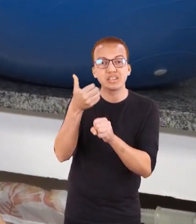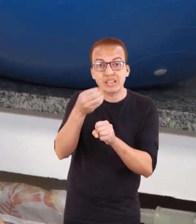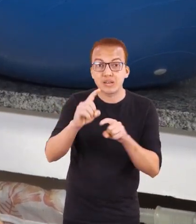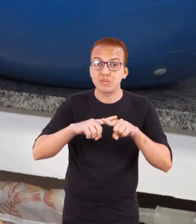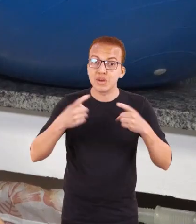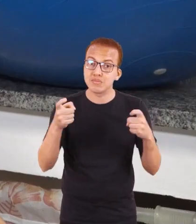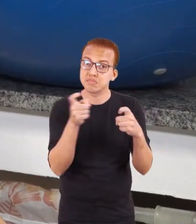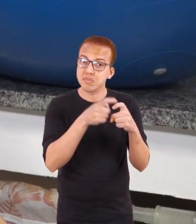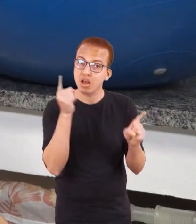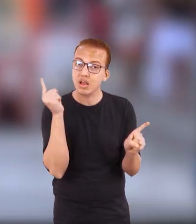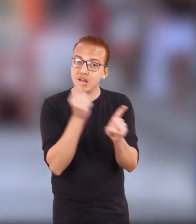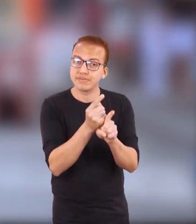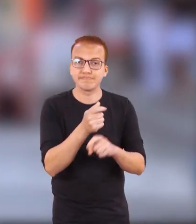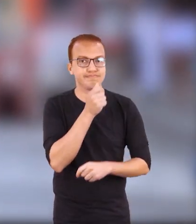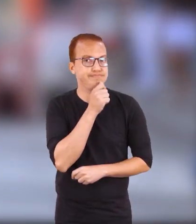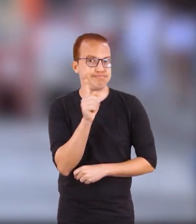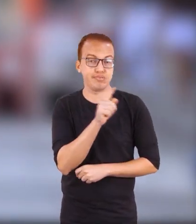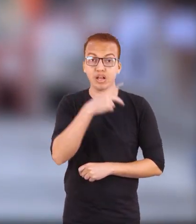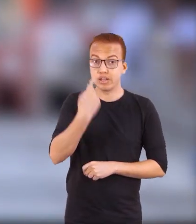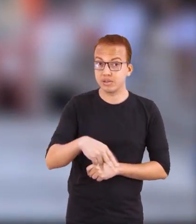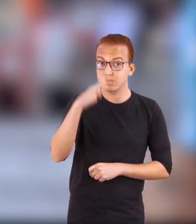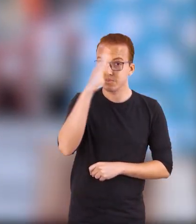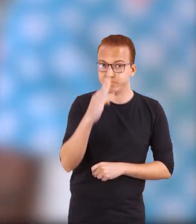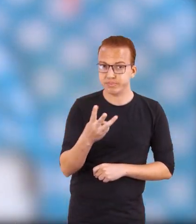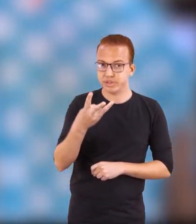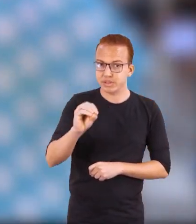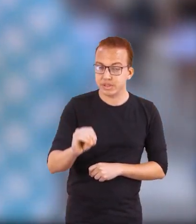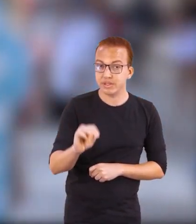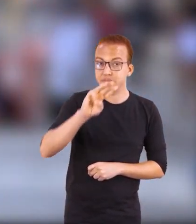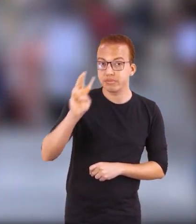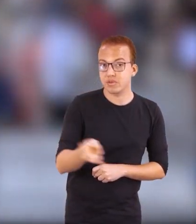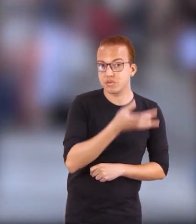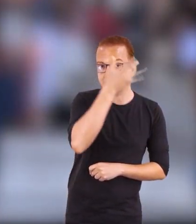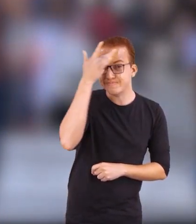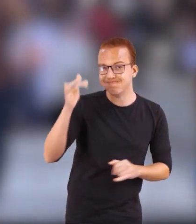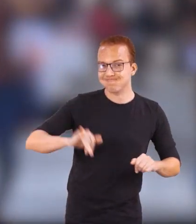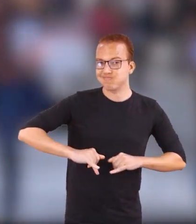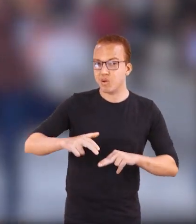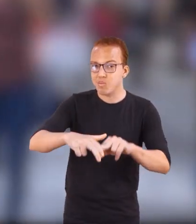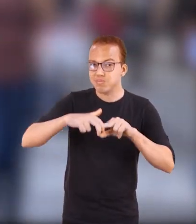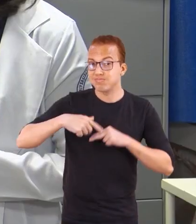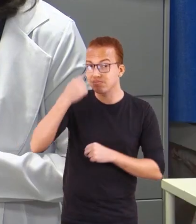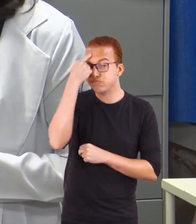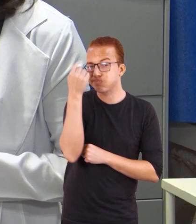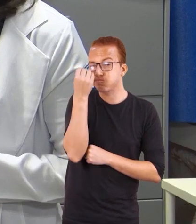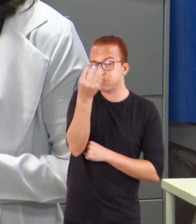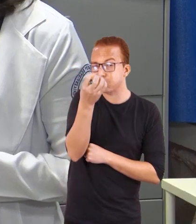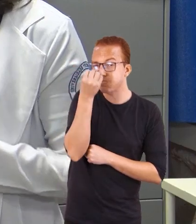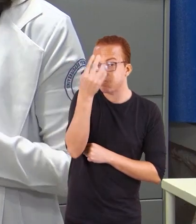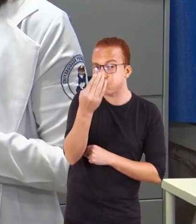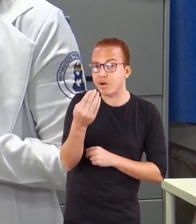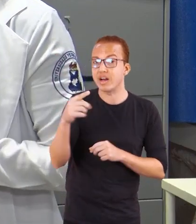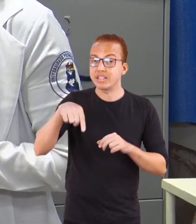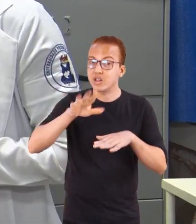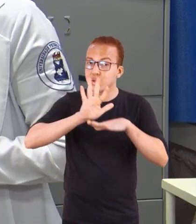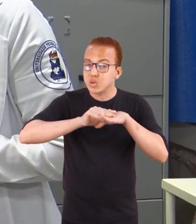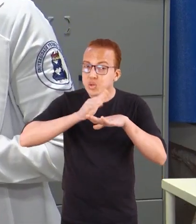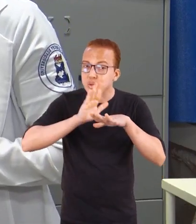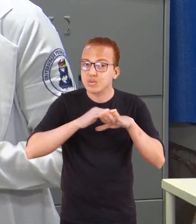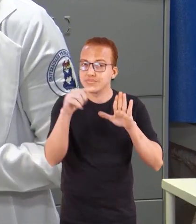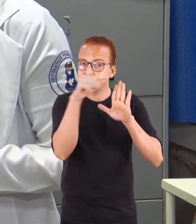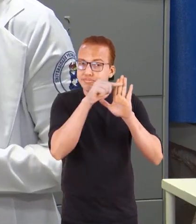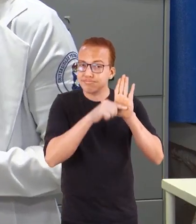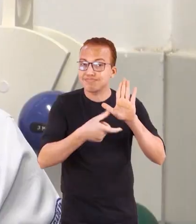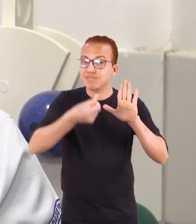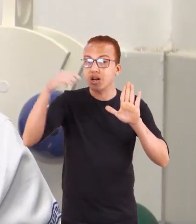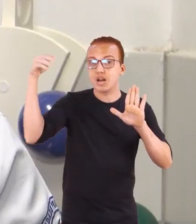diagnosticada como enxaqueca, né? No Brasil, mais de 30 milhões de pessoas sofrem de enxaqueca. A doença é a sexta mais